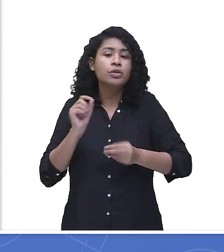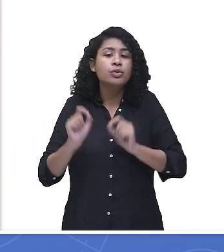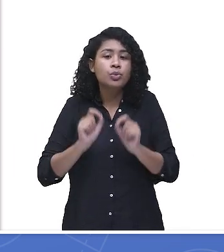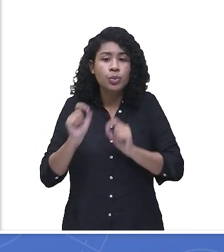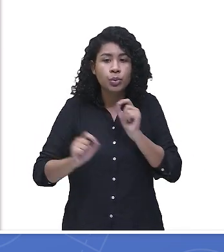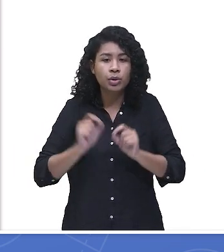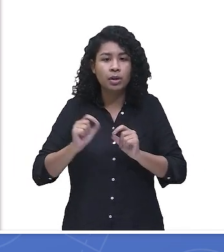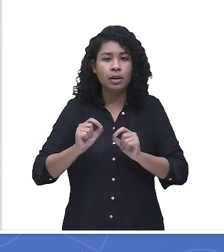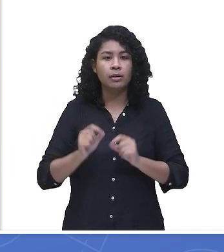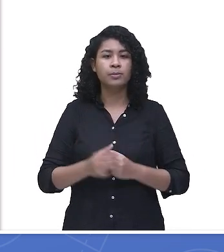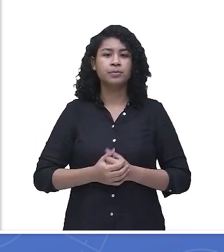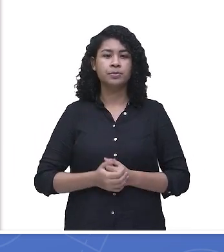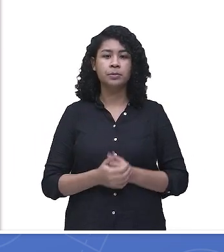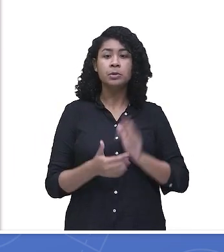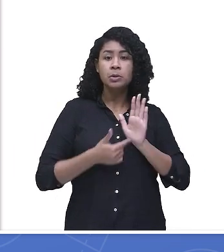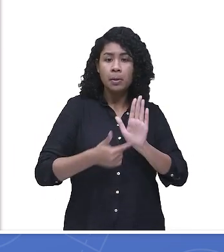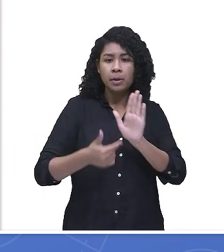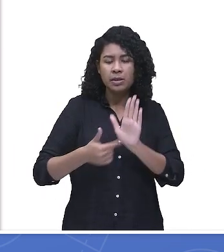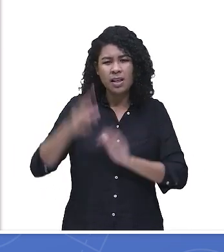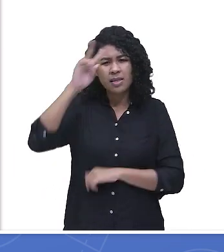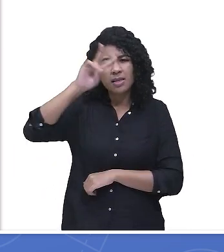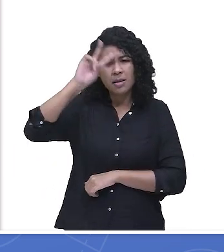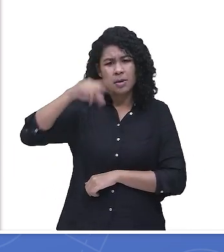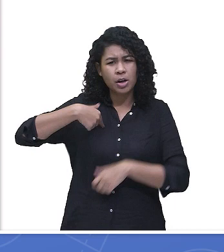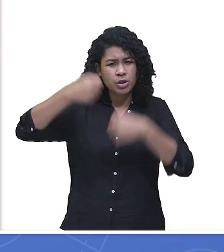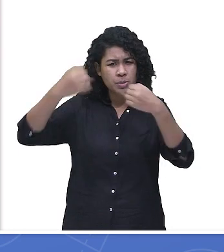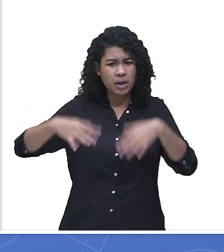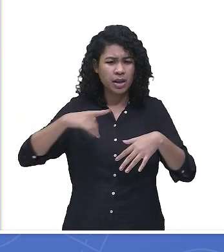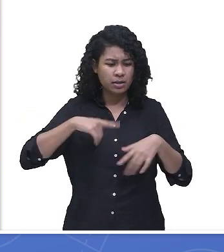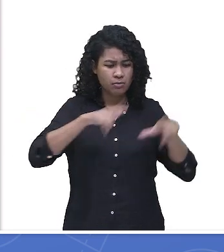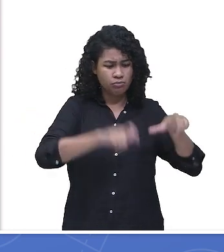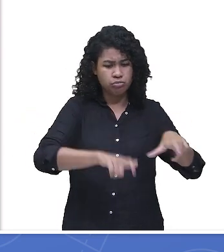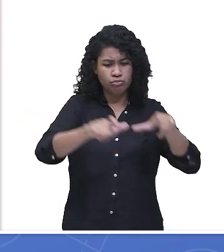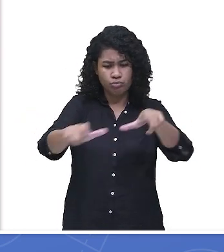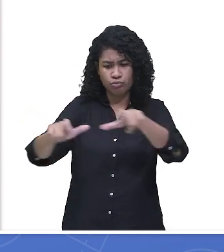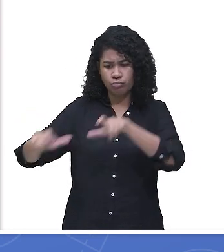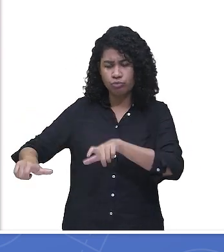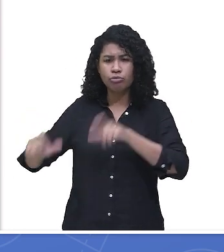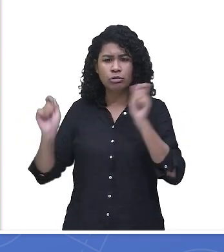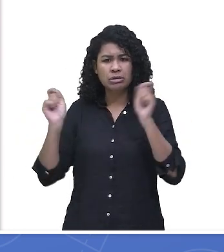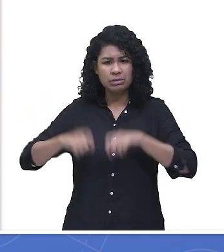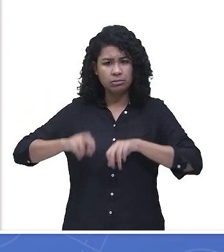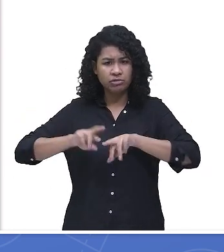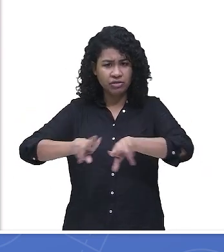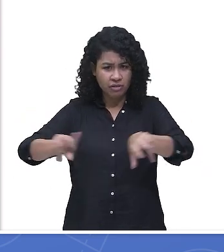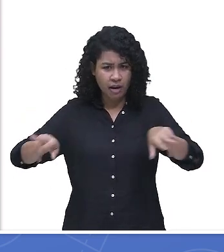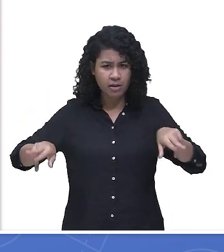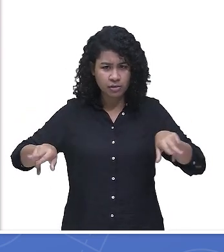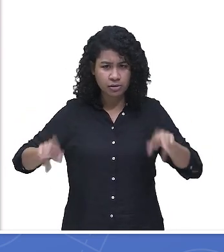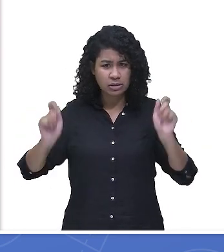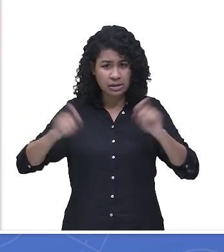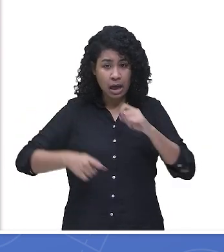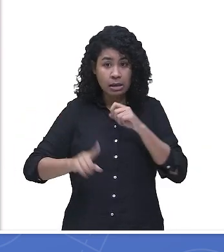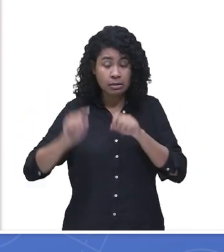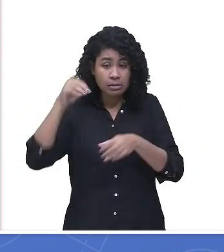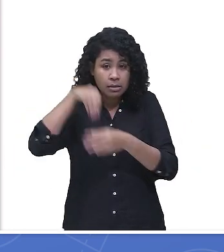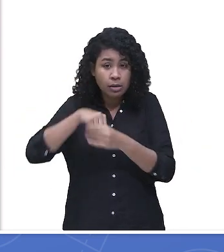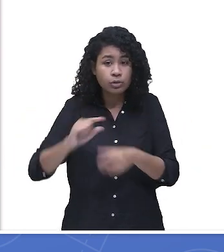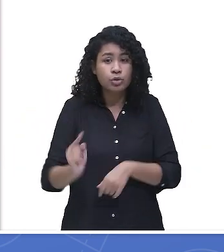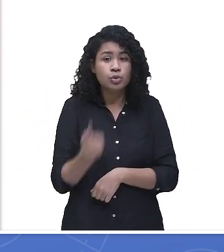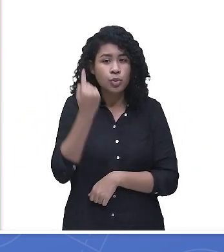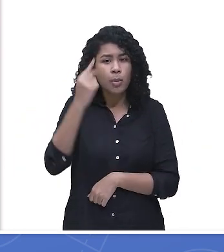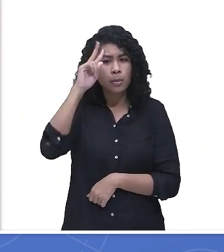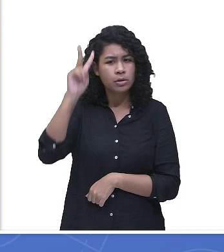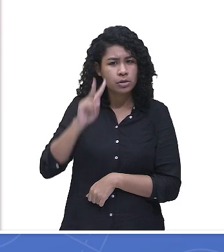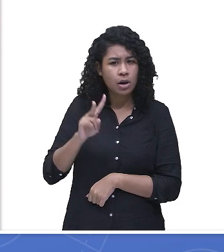nós podemos ter núcleos diversos de personagens, de repente personagens que vivem na cidade e personagens que moram no interior. Ou